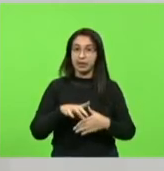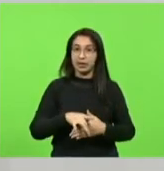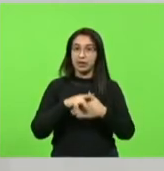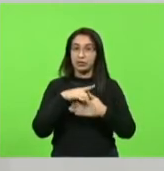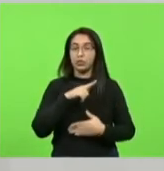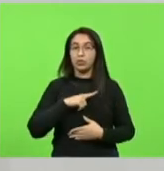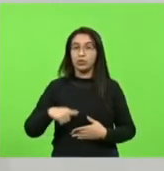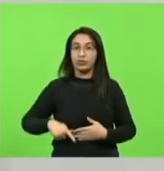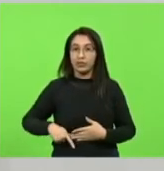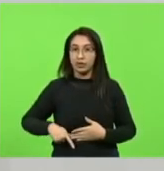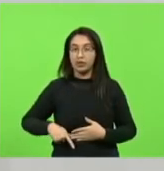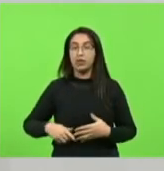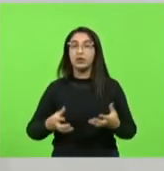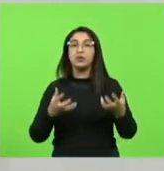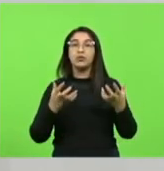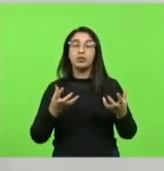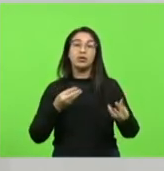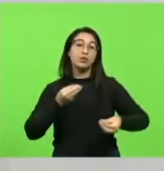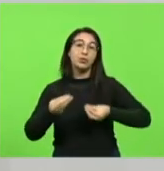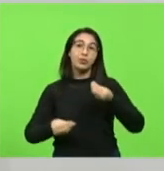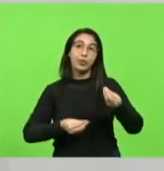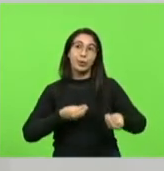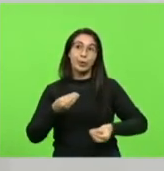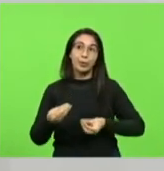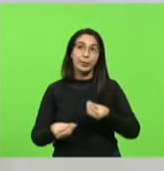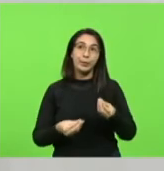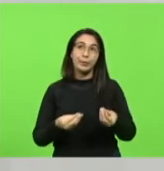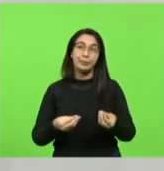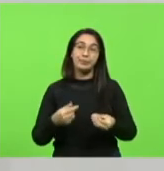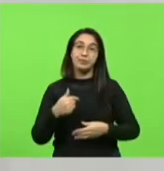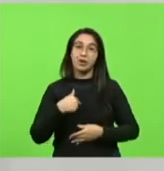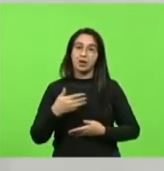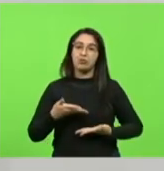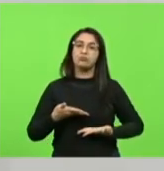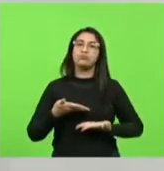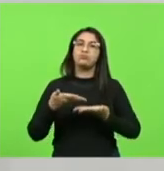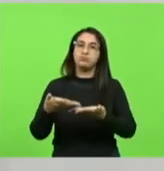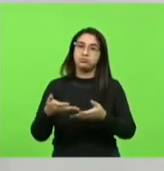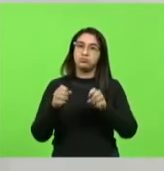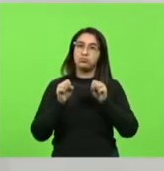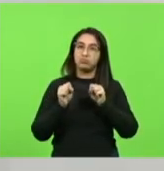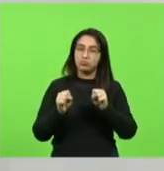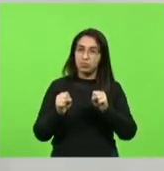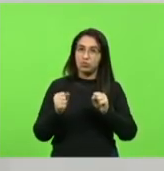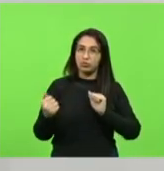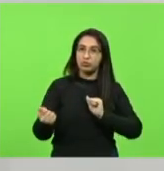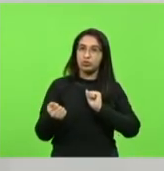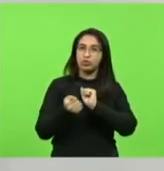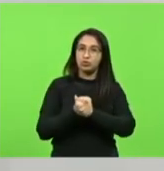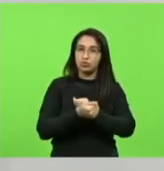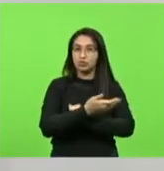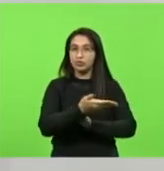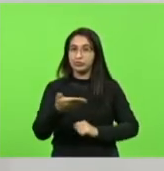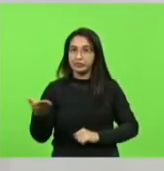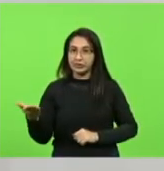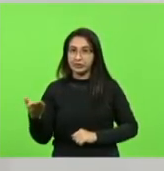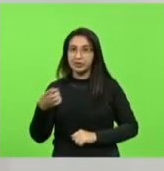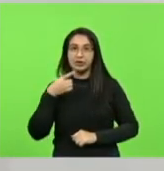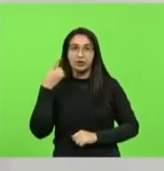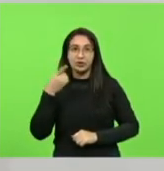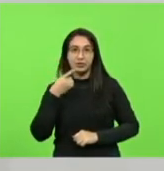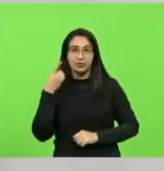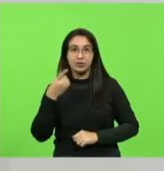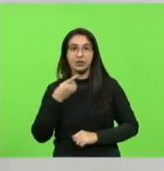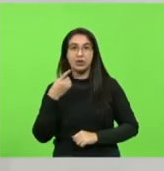quero verdadeiramente colocar-me à disposição para, junto dos senhores deputados e